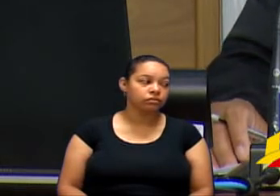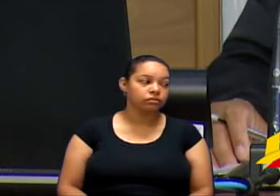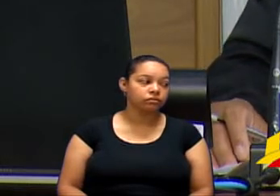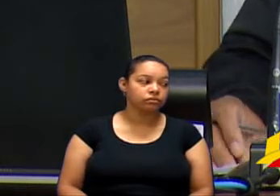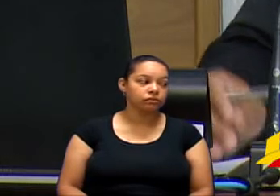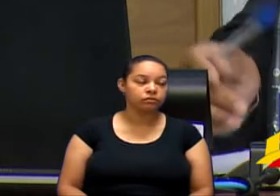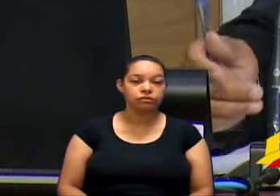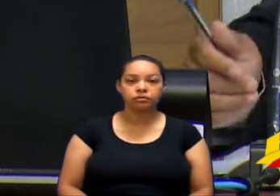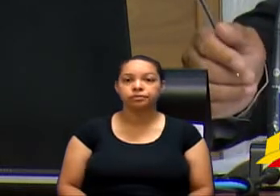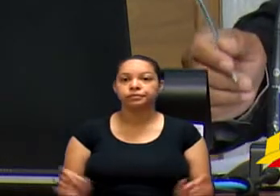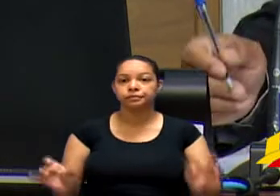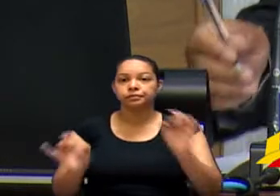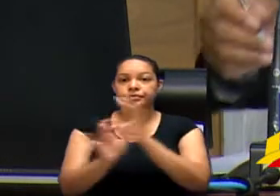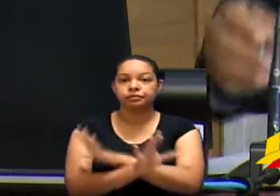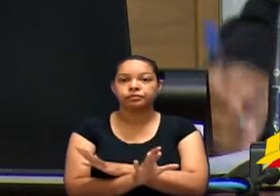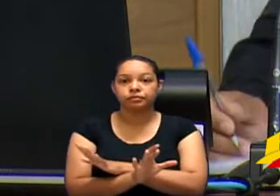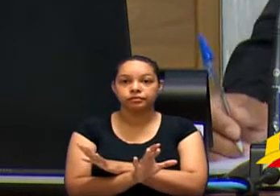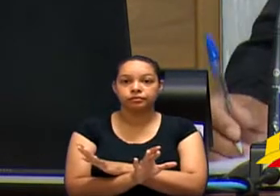encerrado